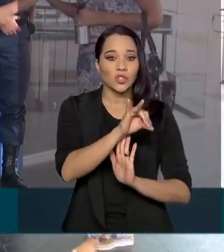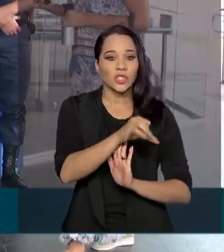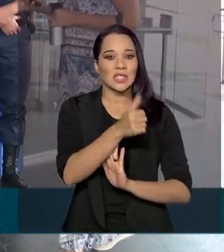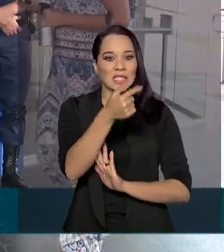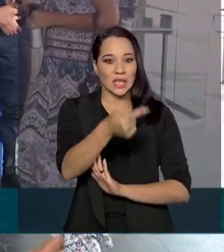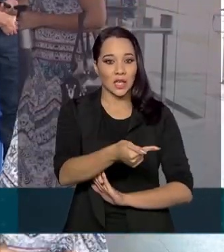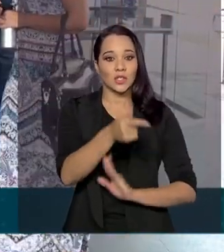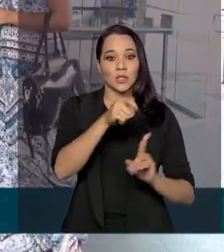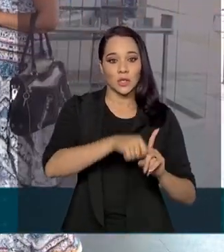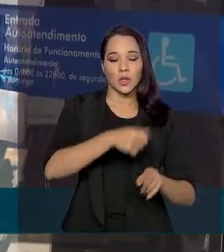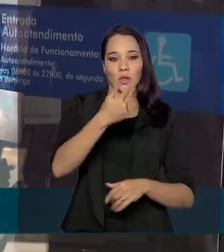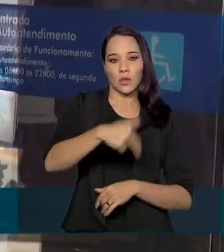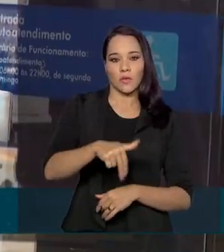partir do dia 7 de novembro.